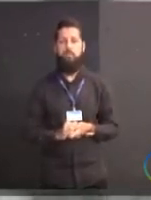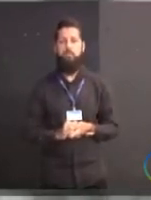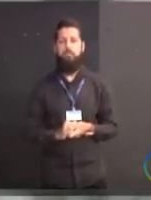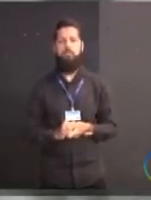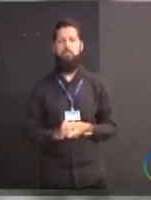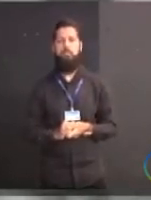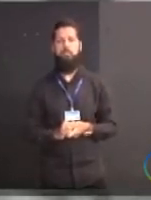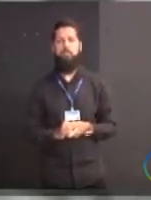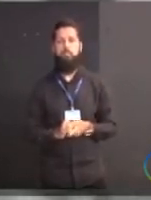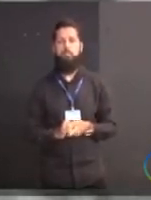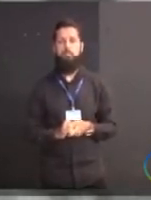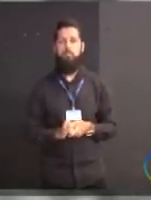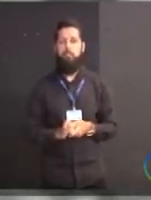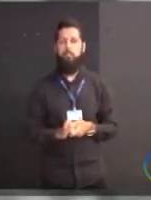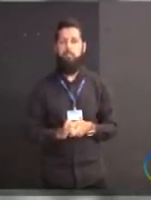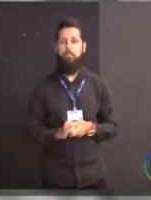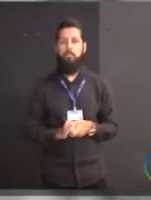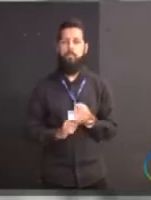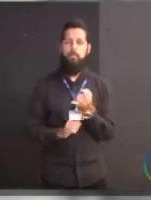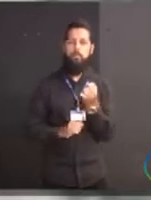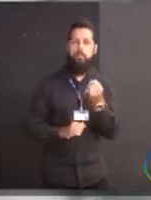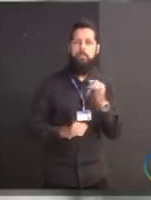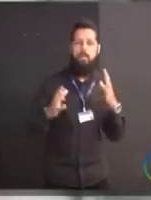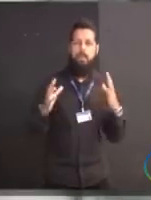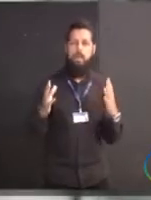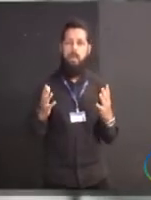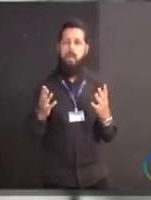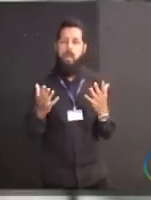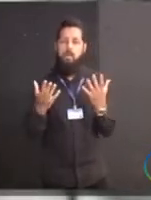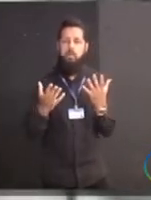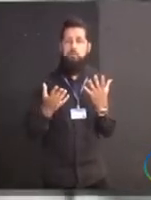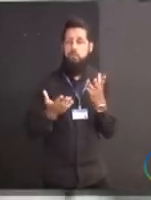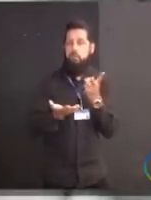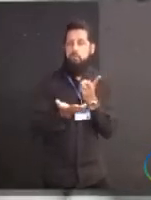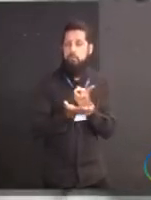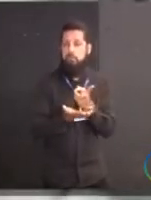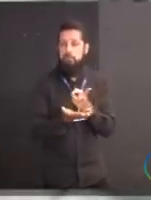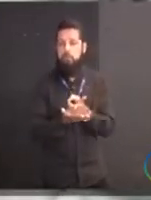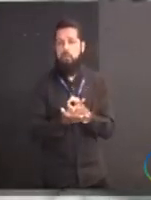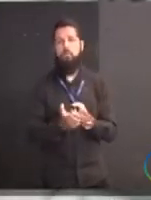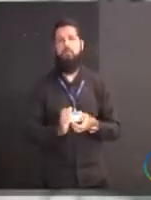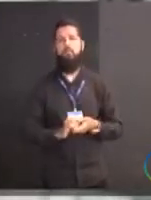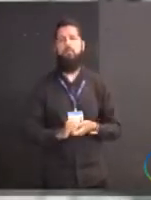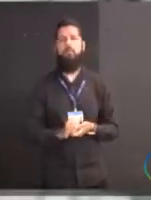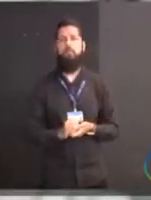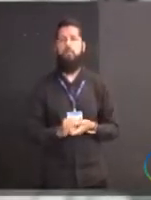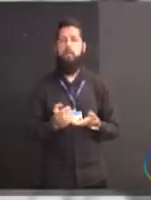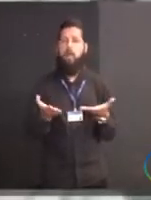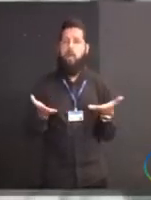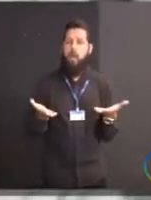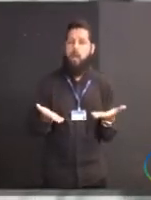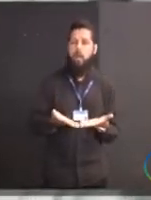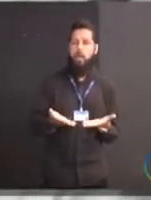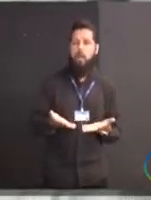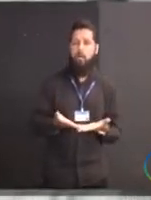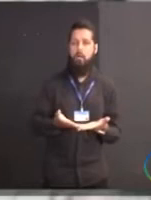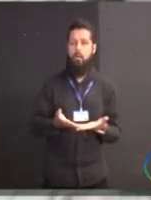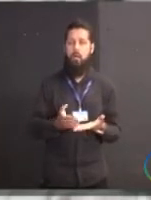nações. Isso aconteceu sempre. Agora, a modificação do